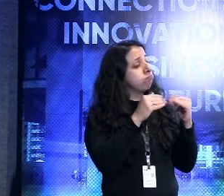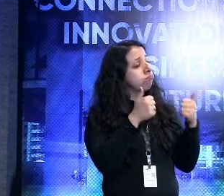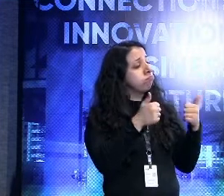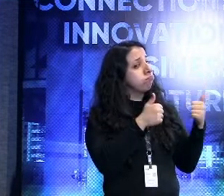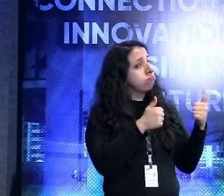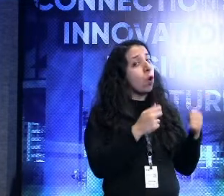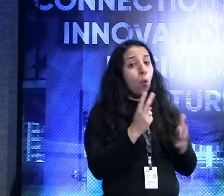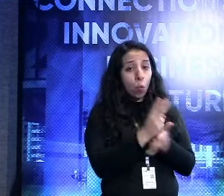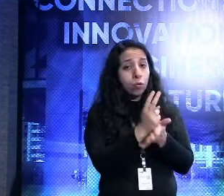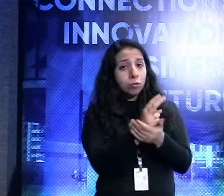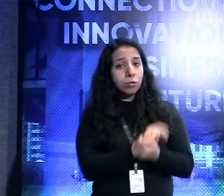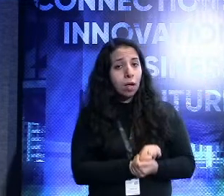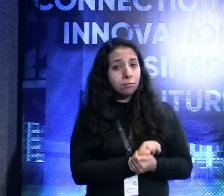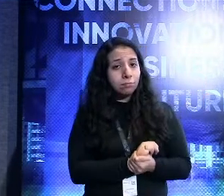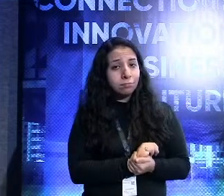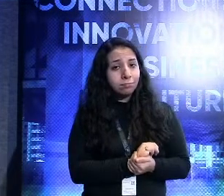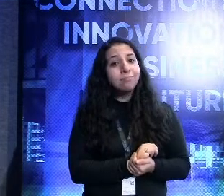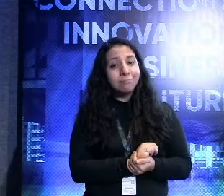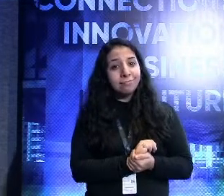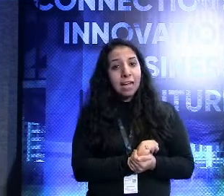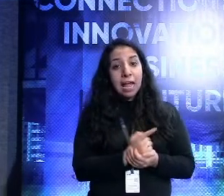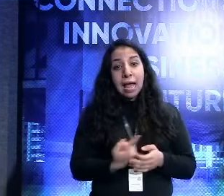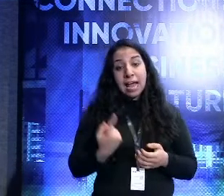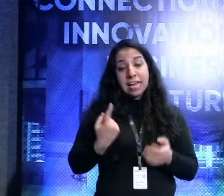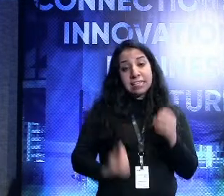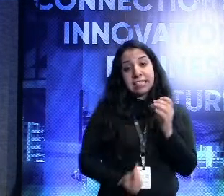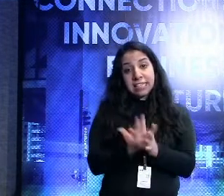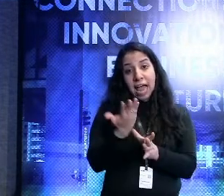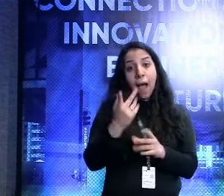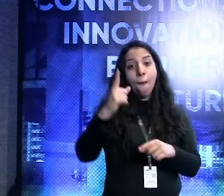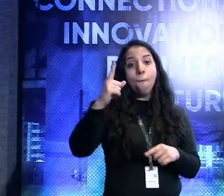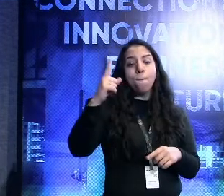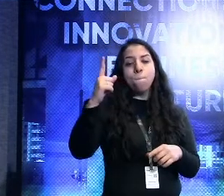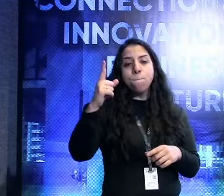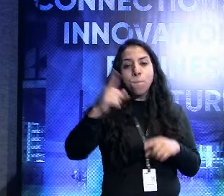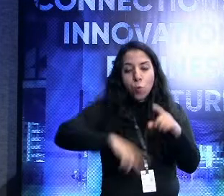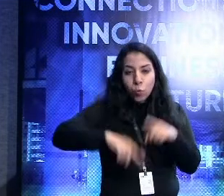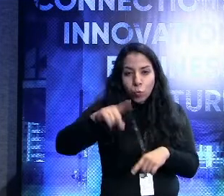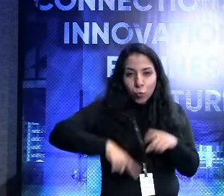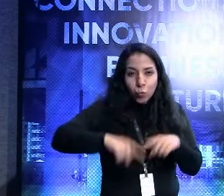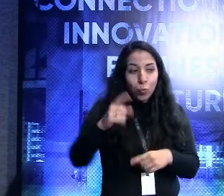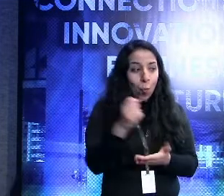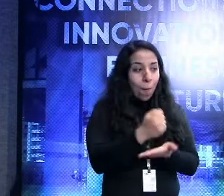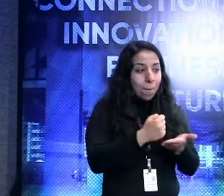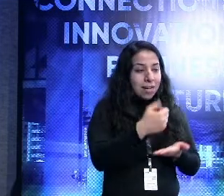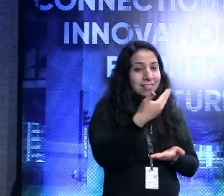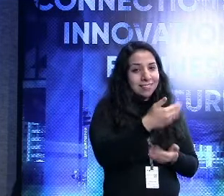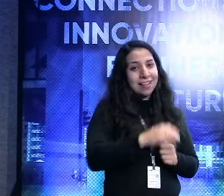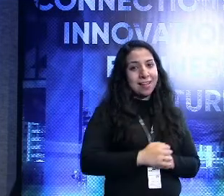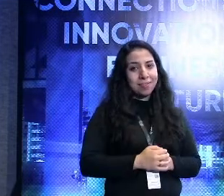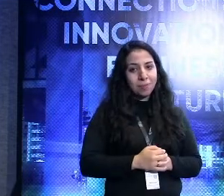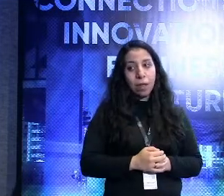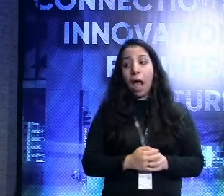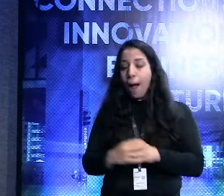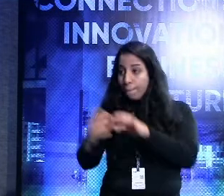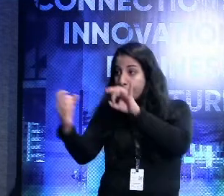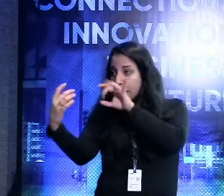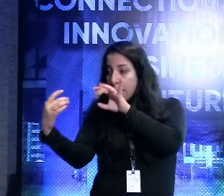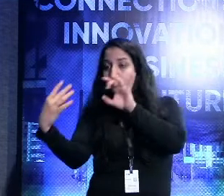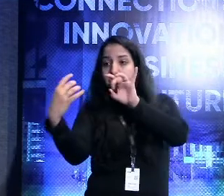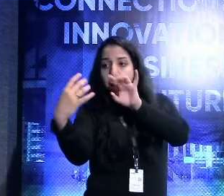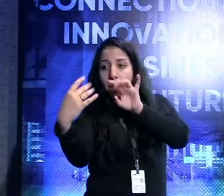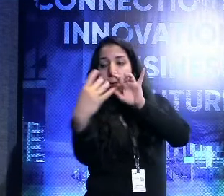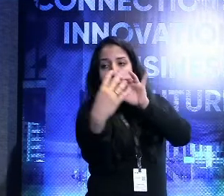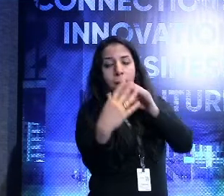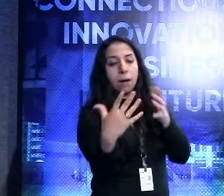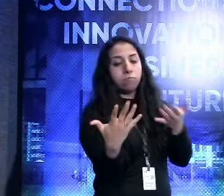continuar. Bora continuar, inclusive, criando produtos baseado exatamente nisso. Pegamos os feedbacks, ajeitando os pontos cegos,